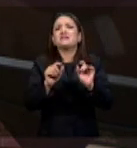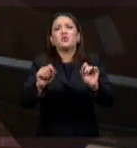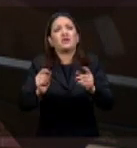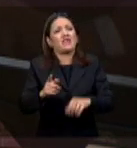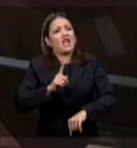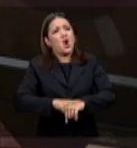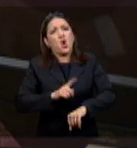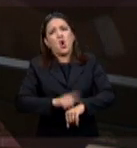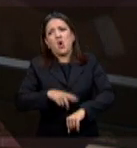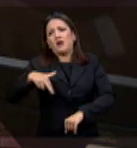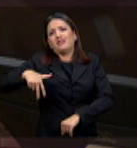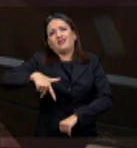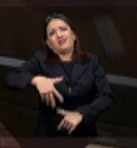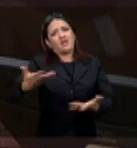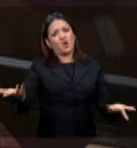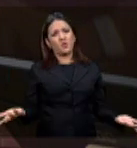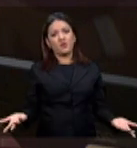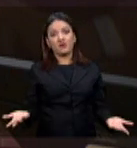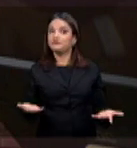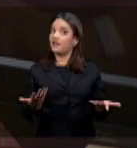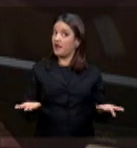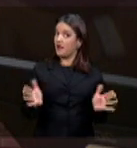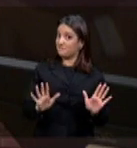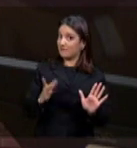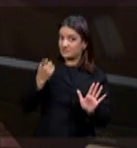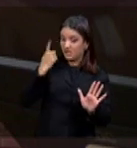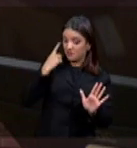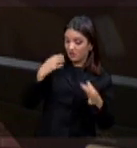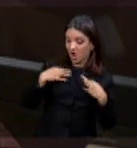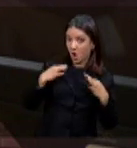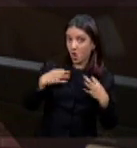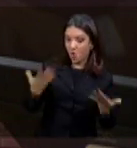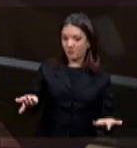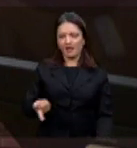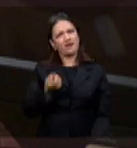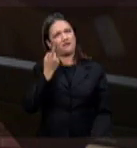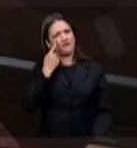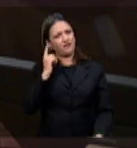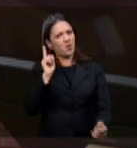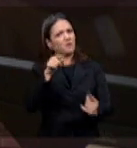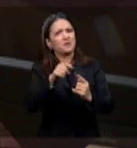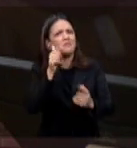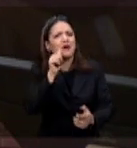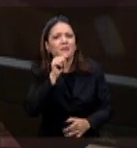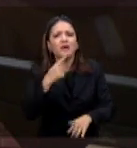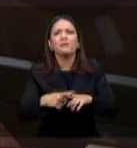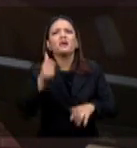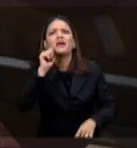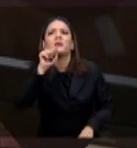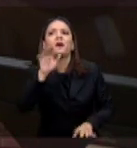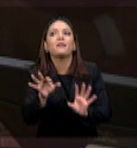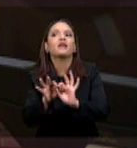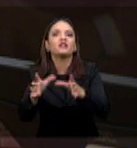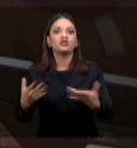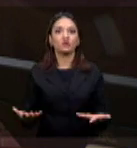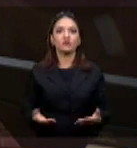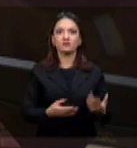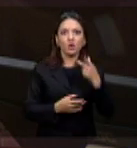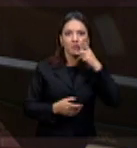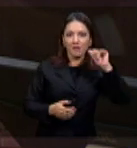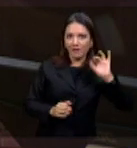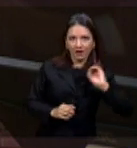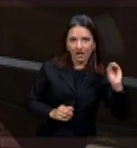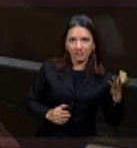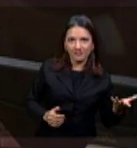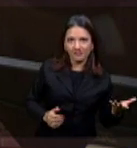rua a essa hora? Ah, mas tem que ver por que que a mãe dela deixou, e sempre a culpa é da mãe, né? Também nunca é do pai.